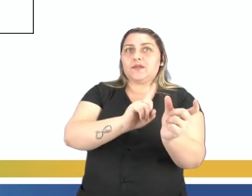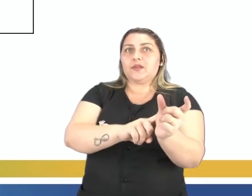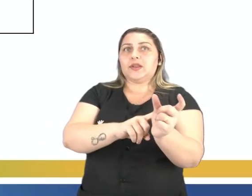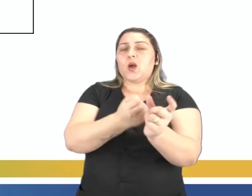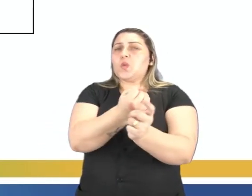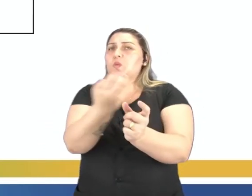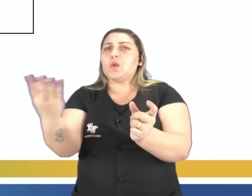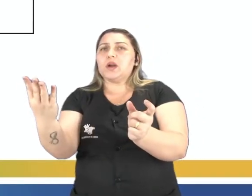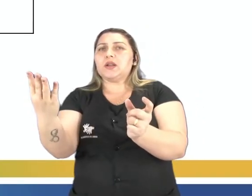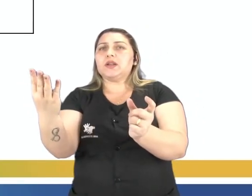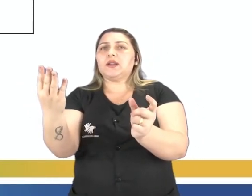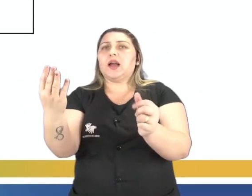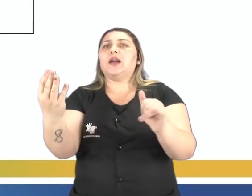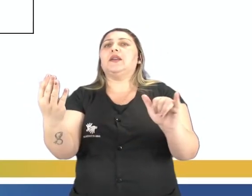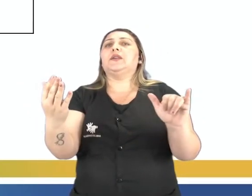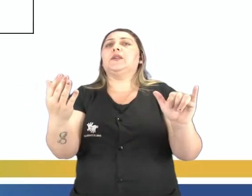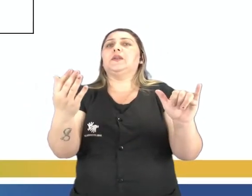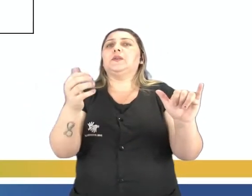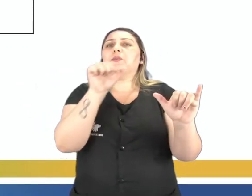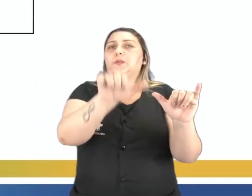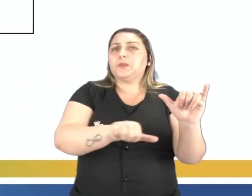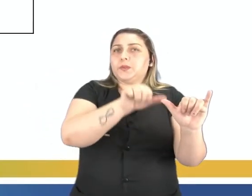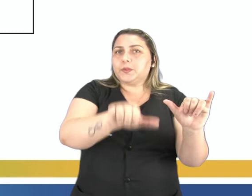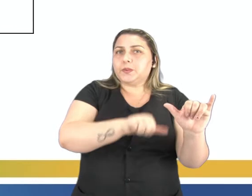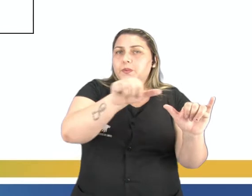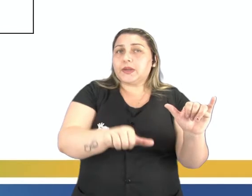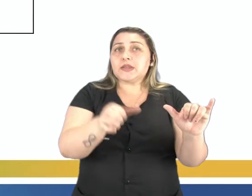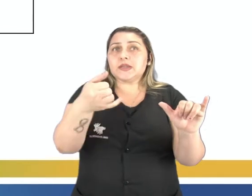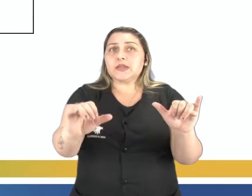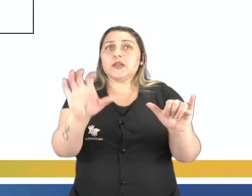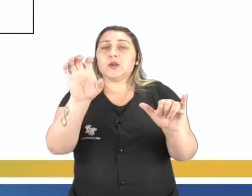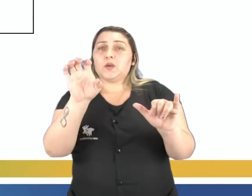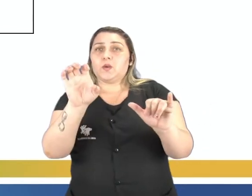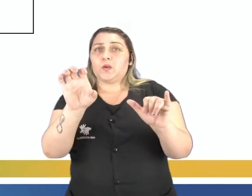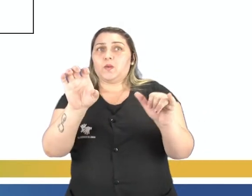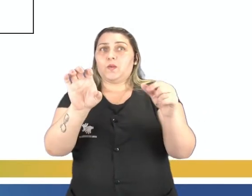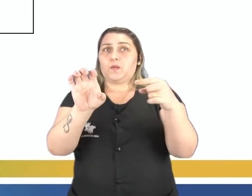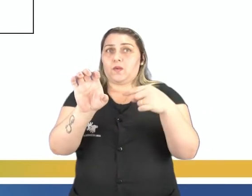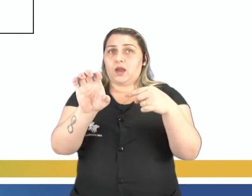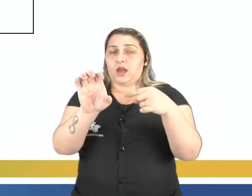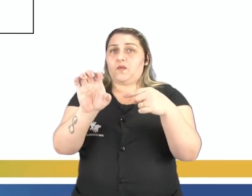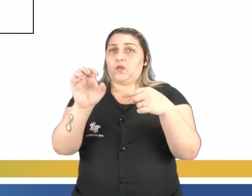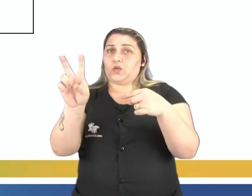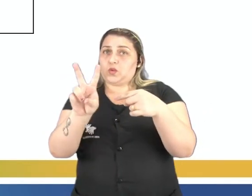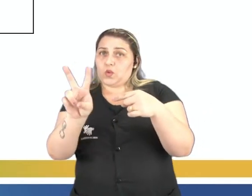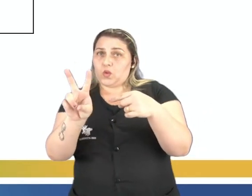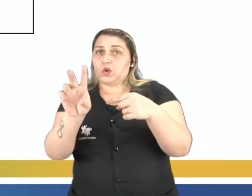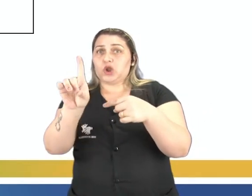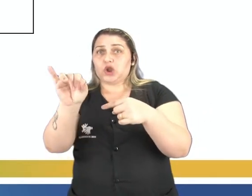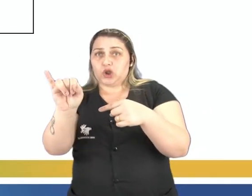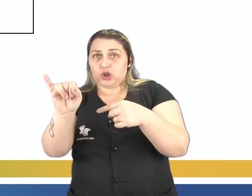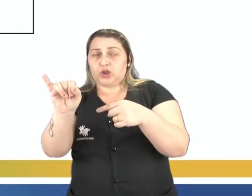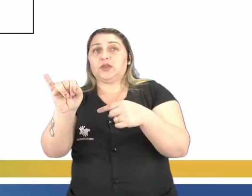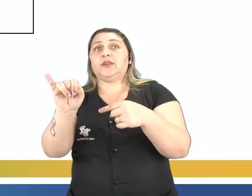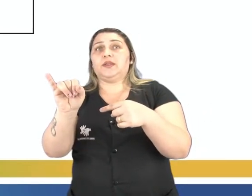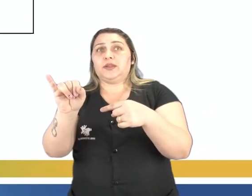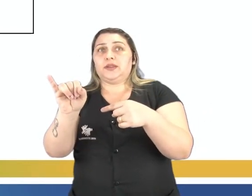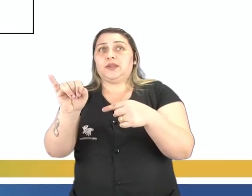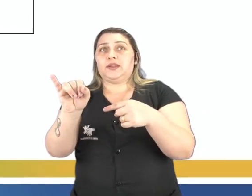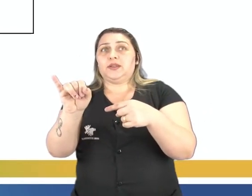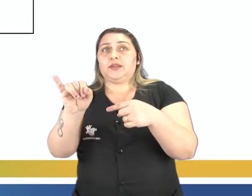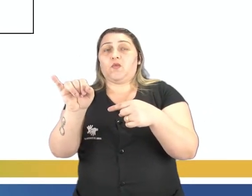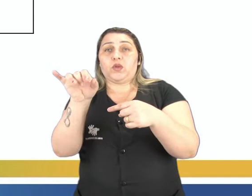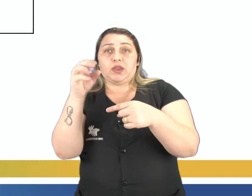indica a quantidade de elementos químicos. Então, se o E for 2, nós vamos usar o prefixo di, se for